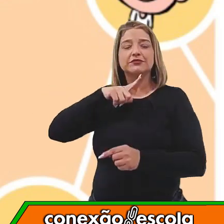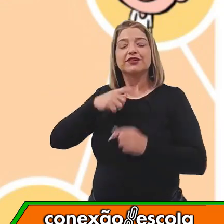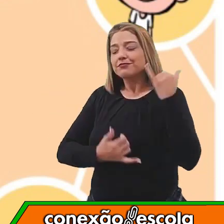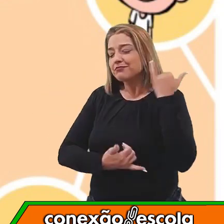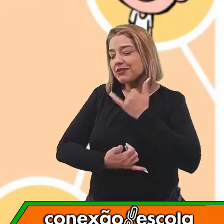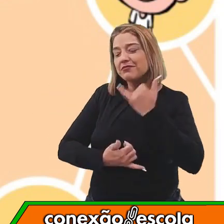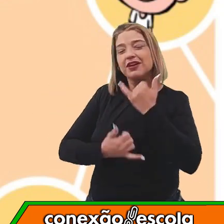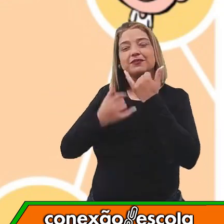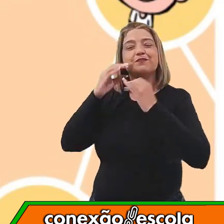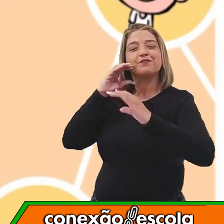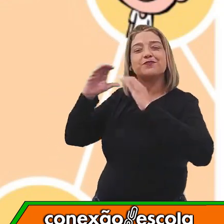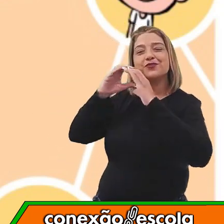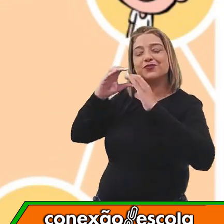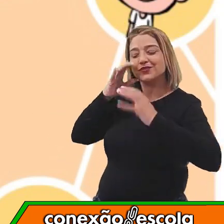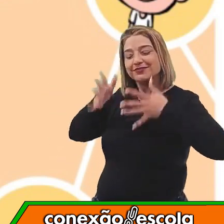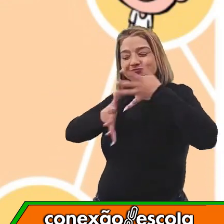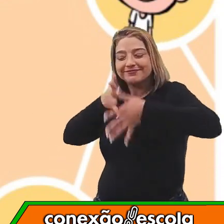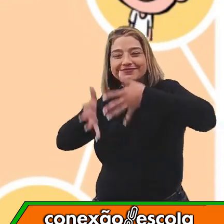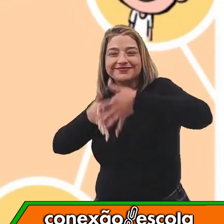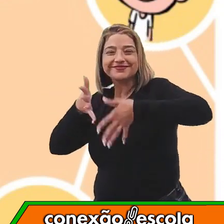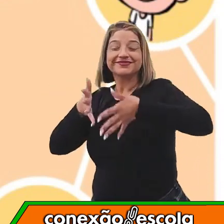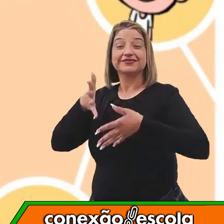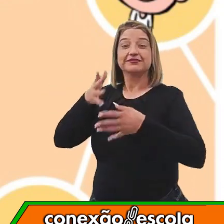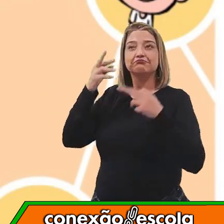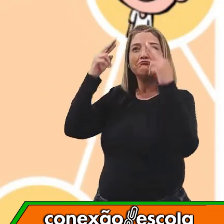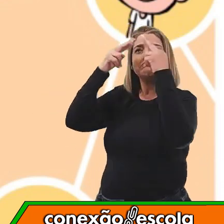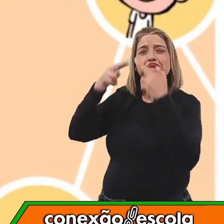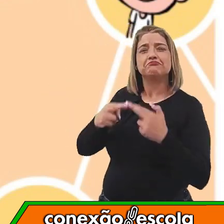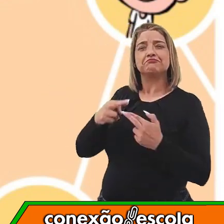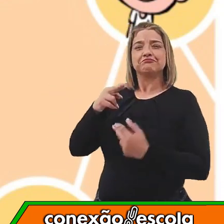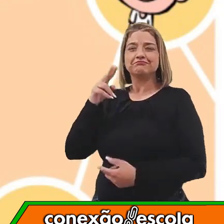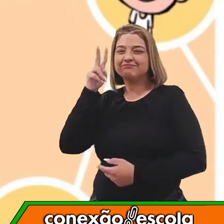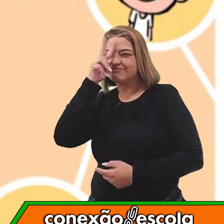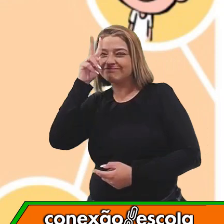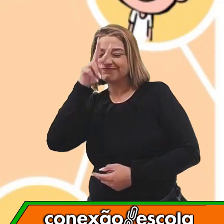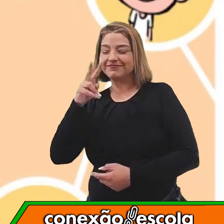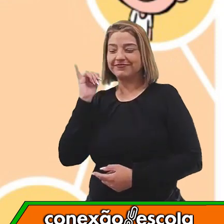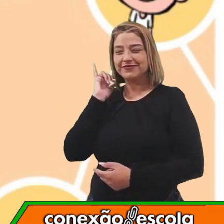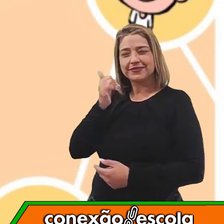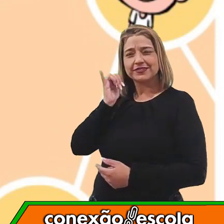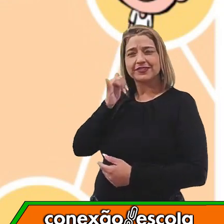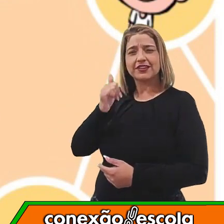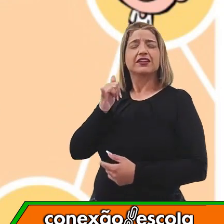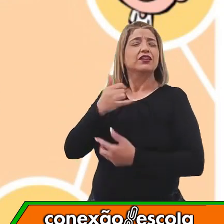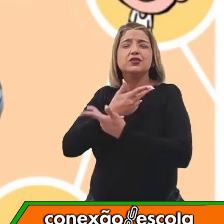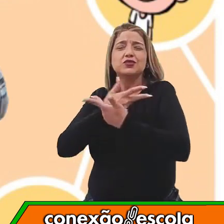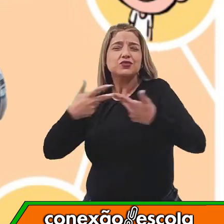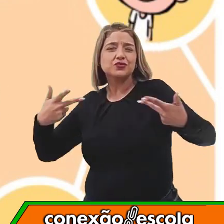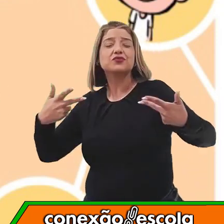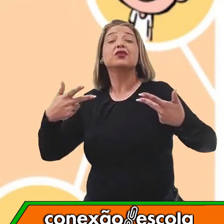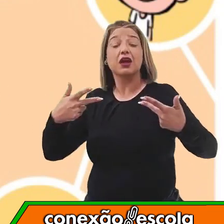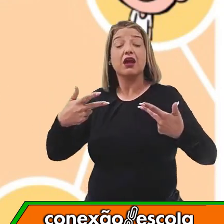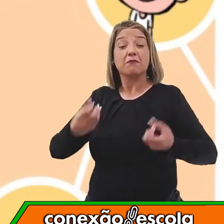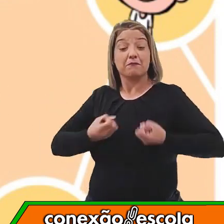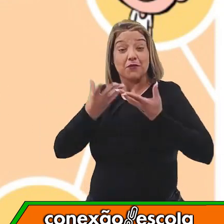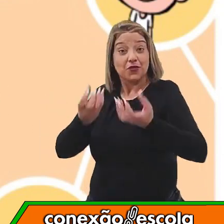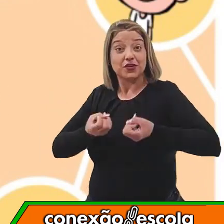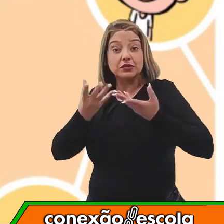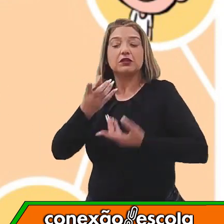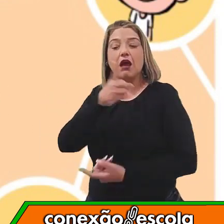ou acalantos, histórias, parlendas, versos e poesias, as crianças vivenciam